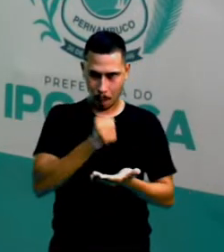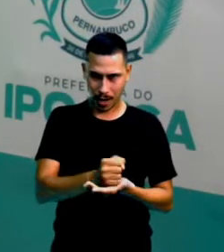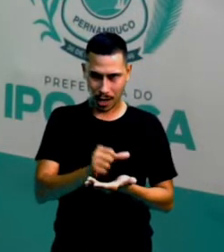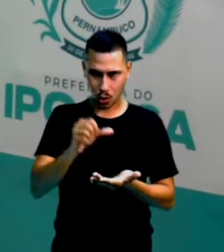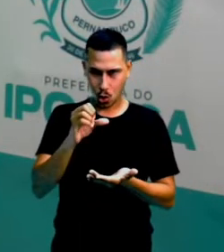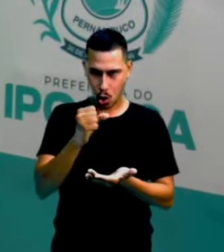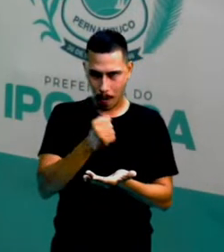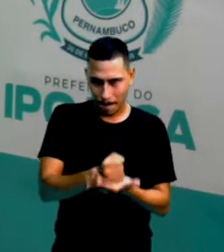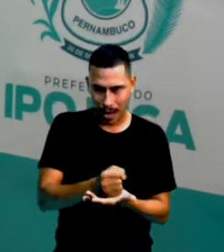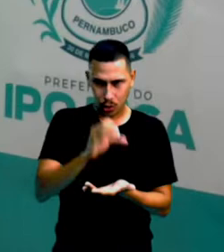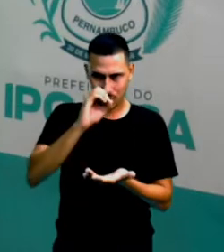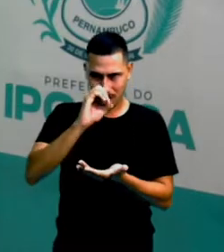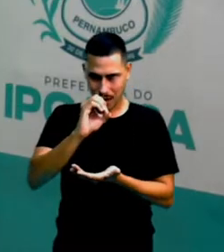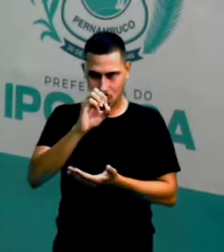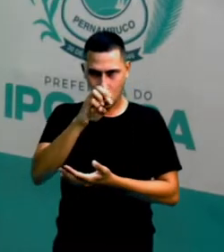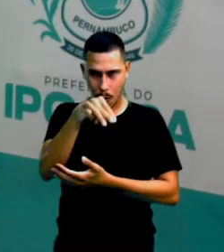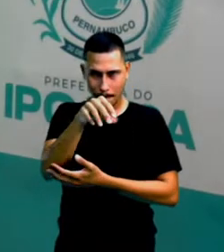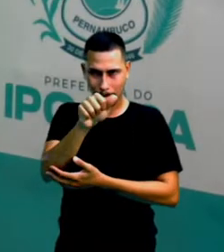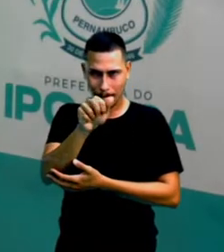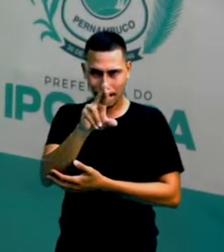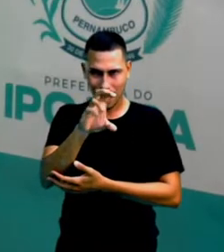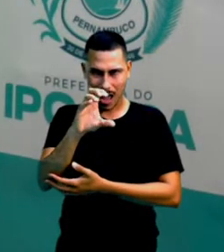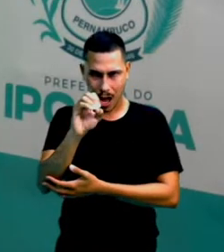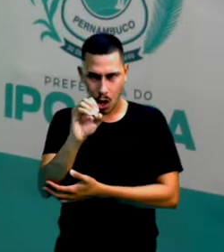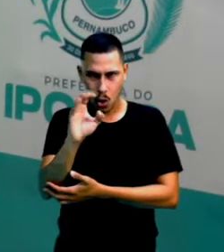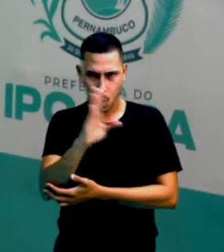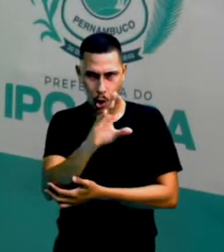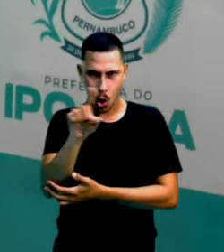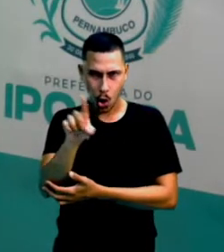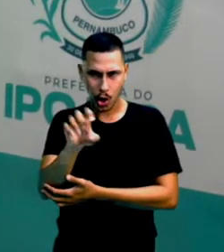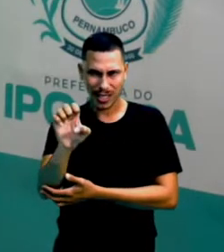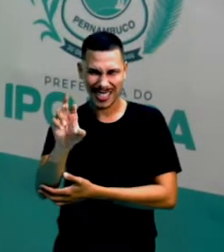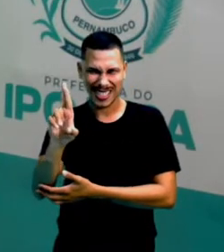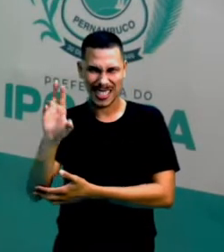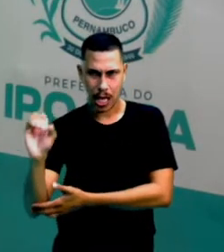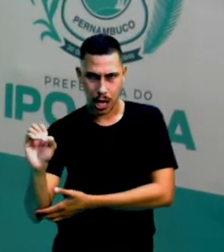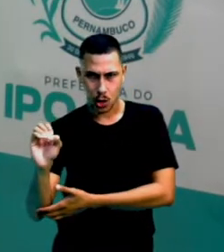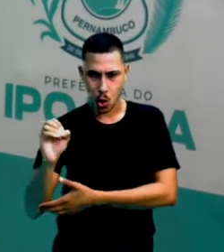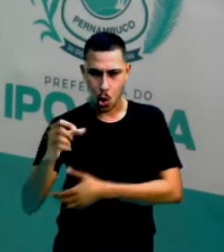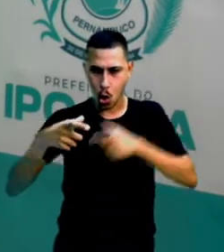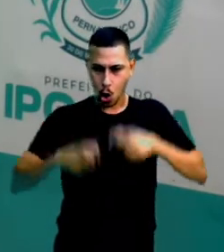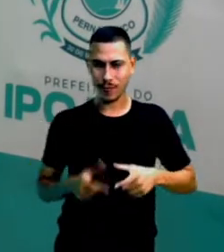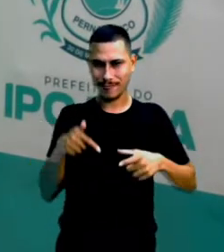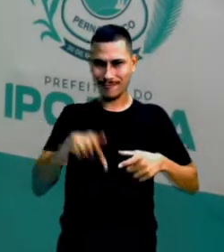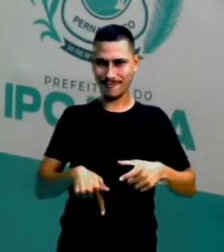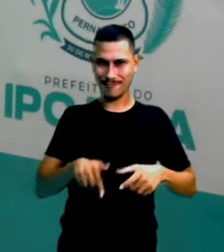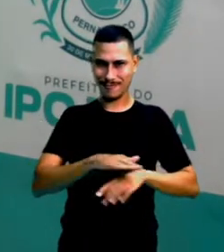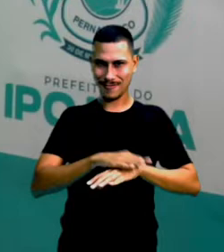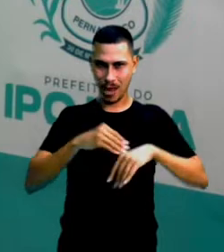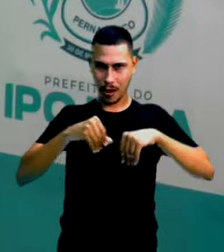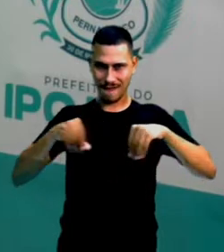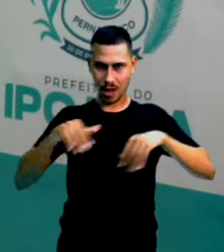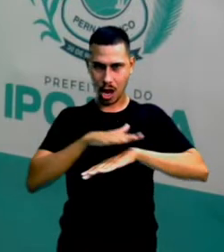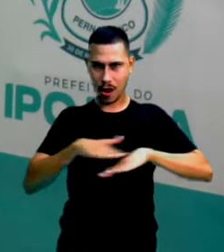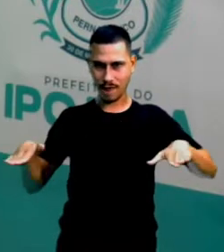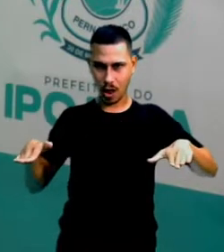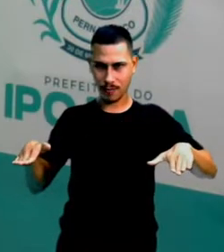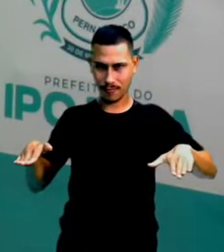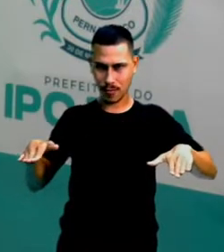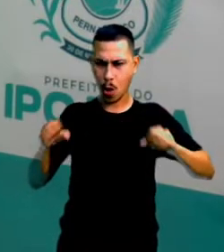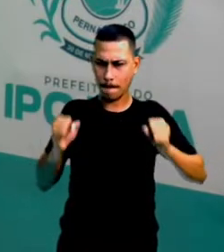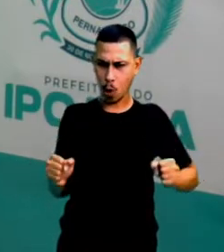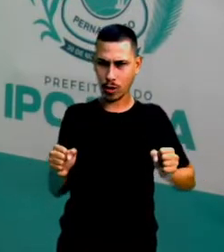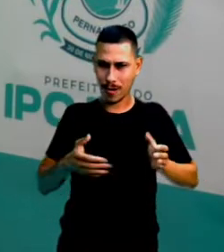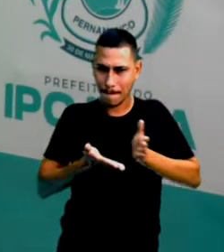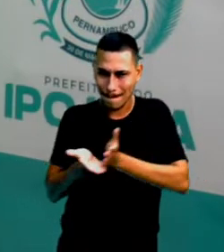O porto agora veio para Suape, veio para aqui para Ipojuca, mas antes o porto era ali. Aí tem uns barquinhos que atravessam